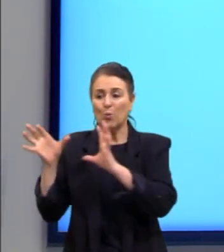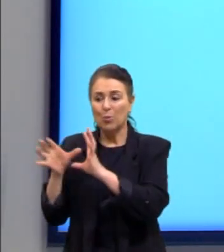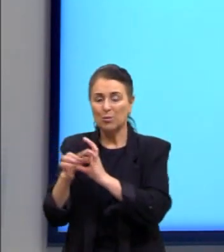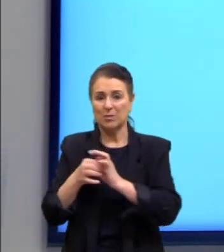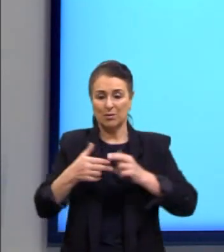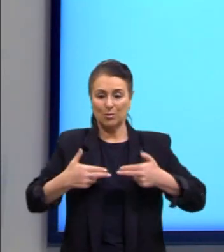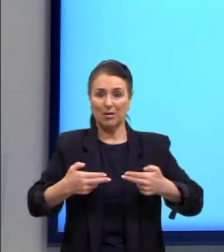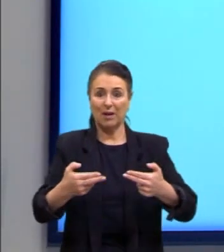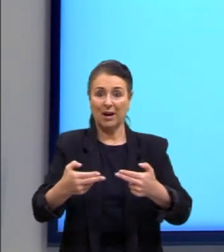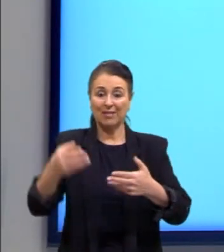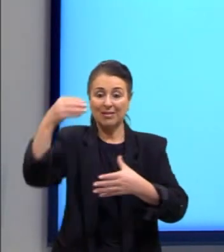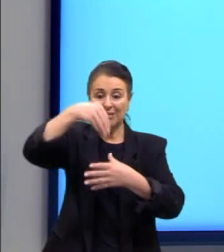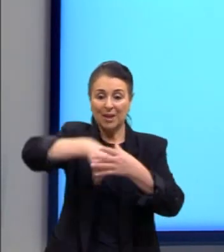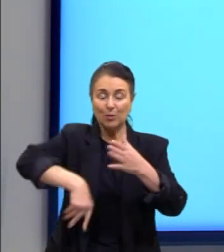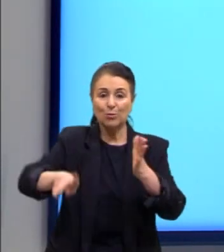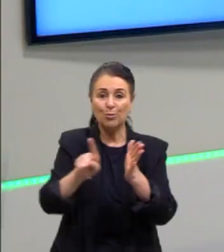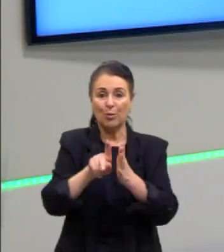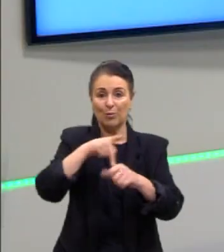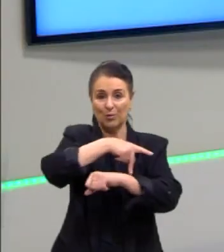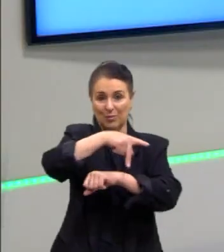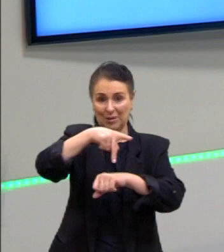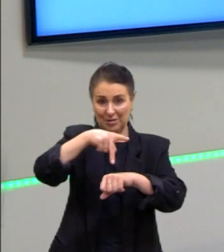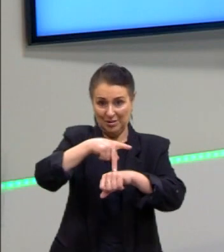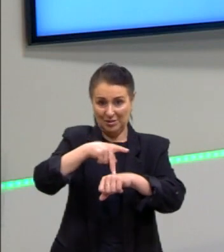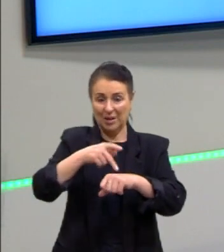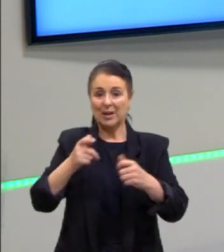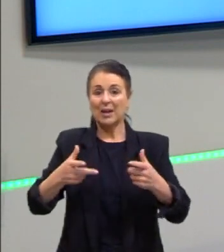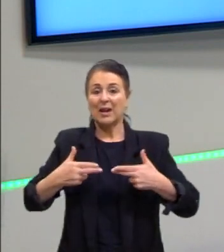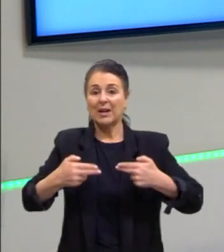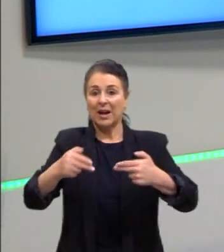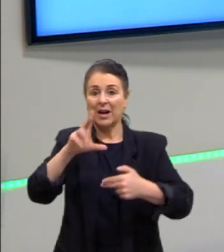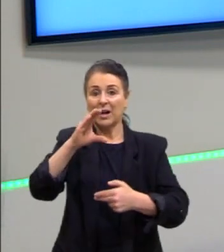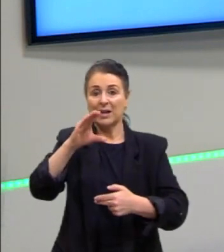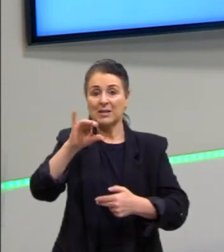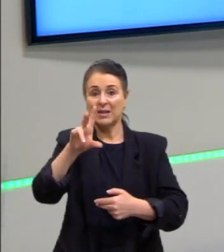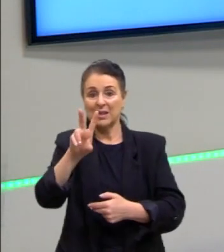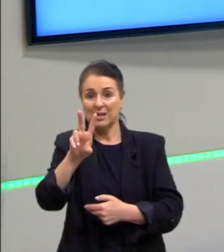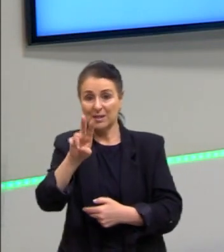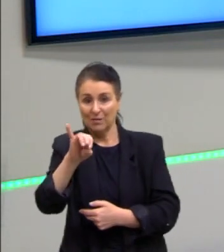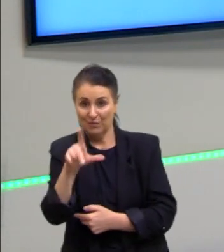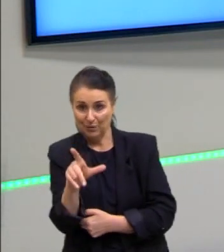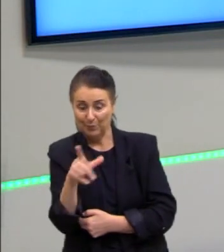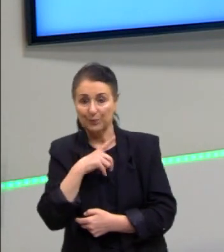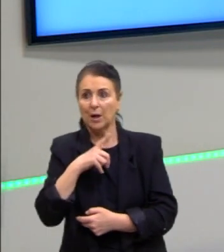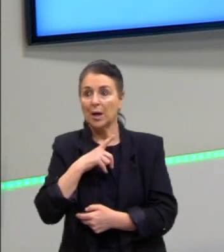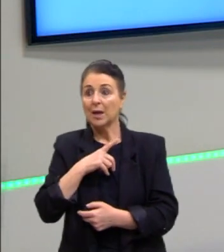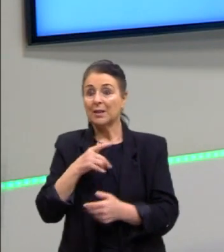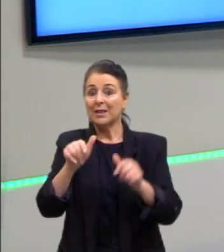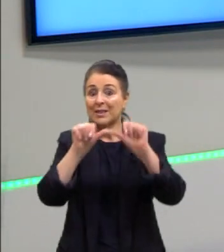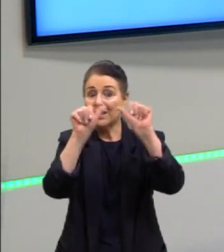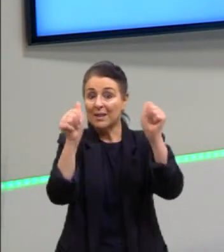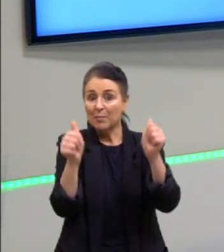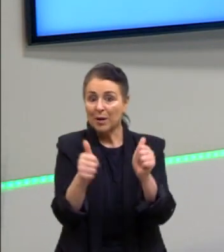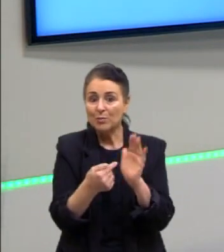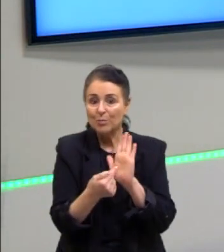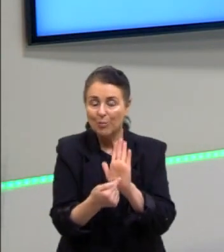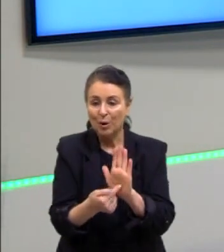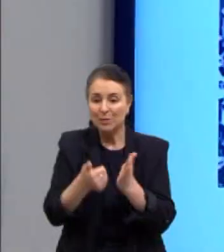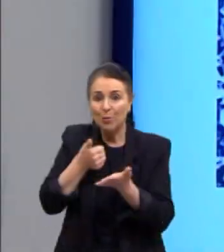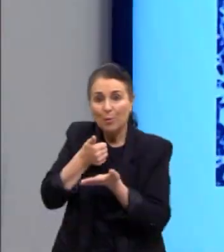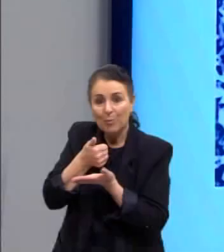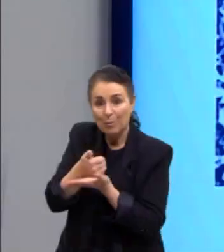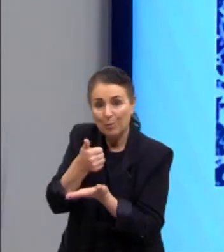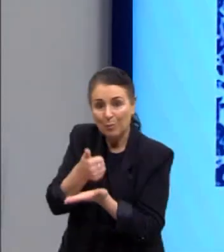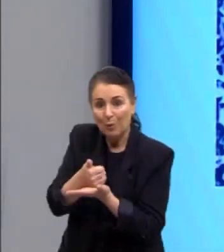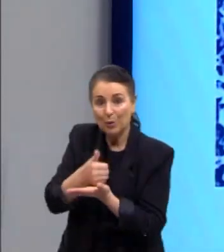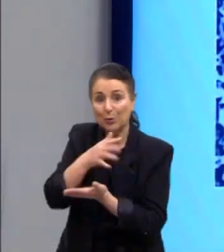aqui a gente tem uma imagem que ilustra Exatamente esse apoio de Fidel Castro né a essas forças socialistas de